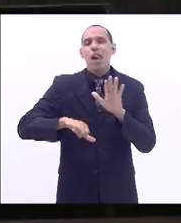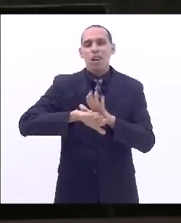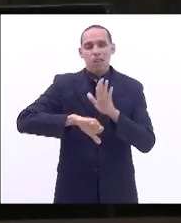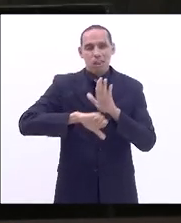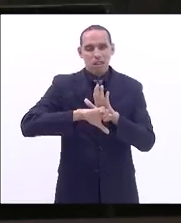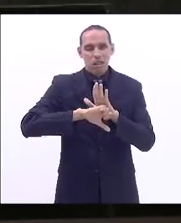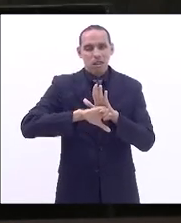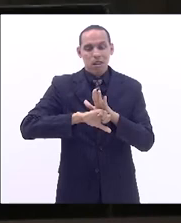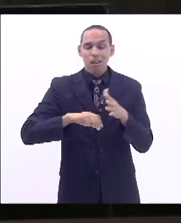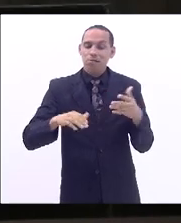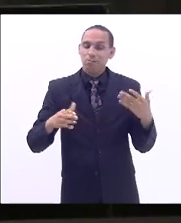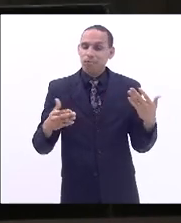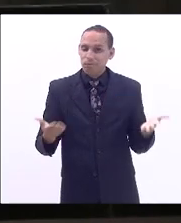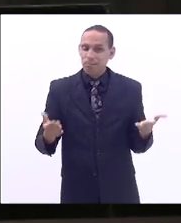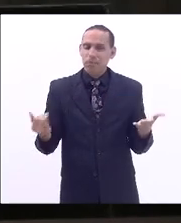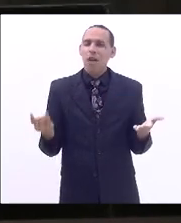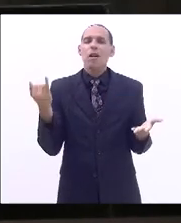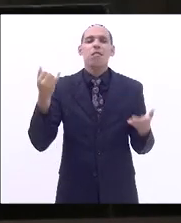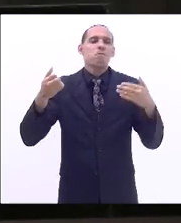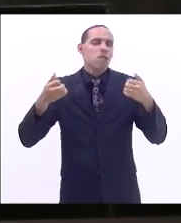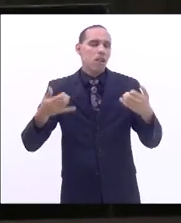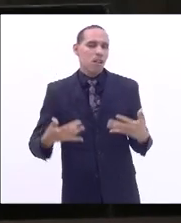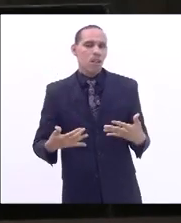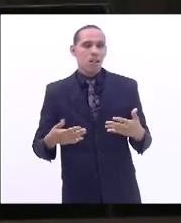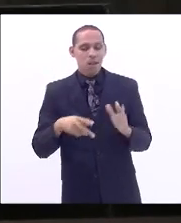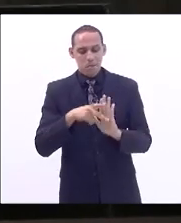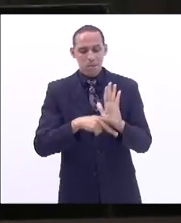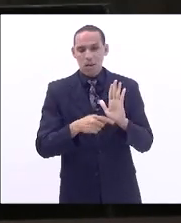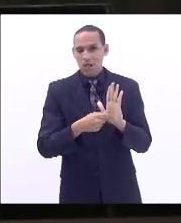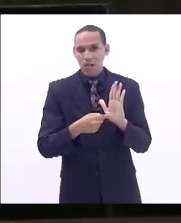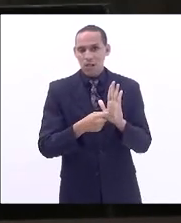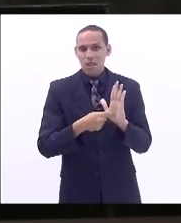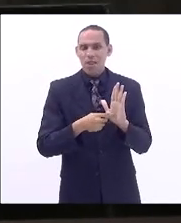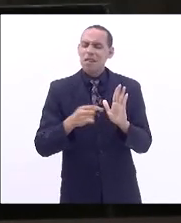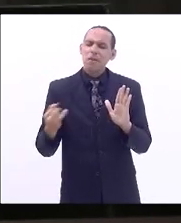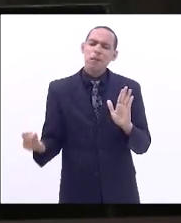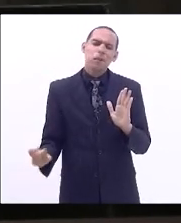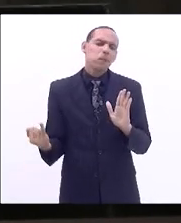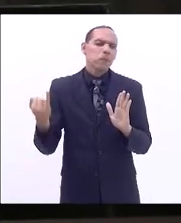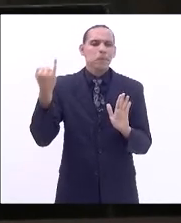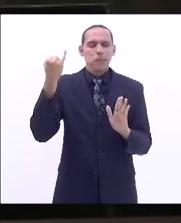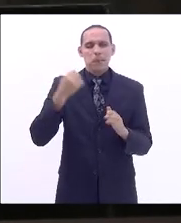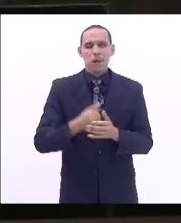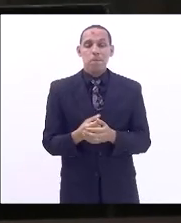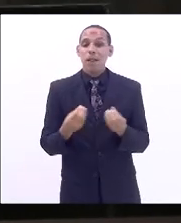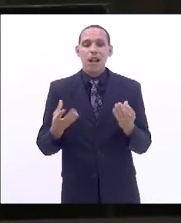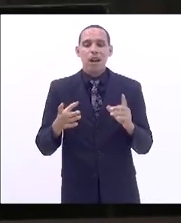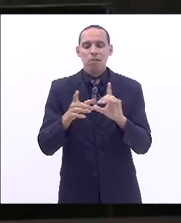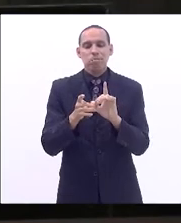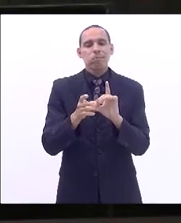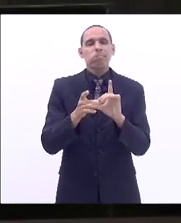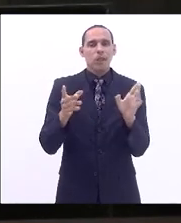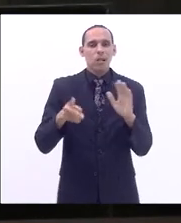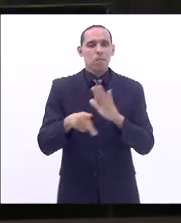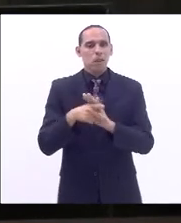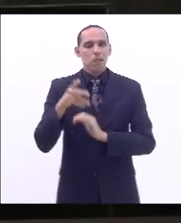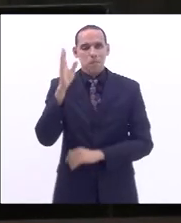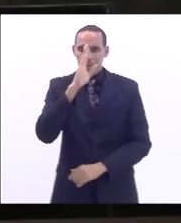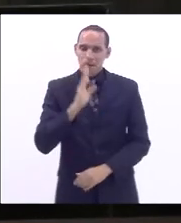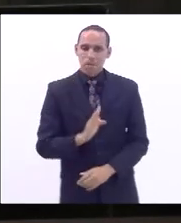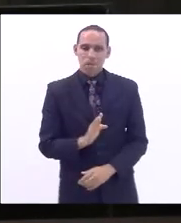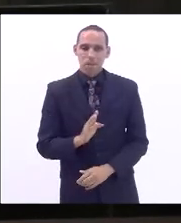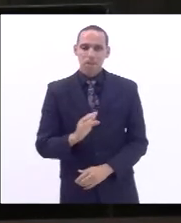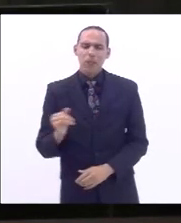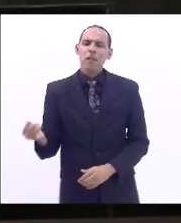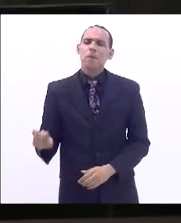então é importante dizer aqui que esse é um projeto fundamental para a democracia brasileira